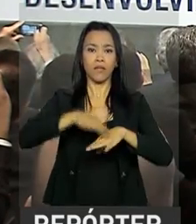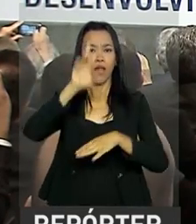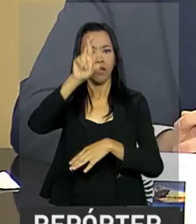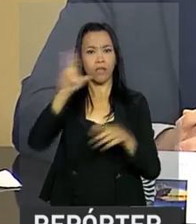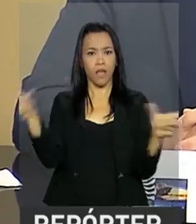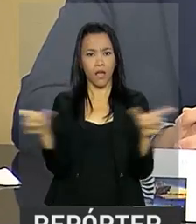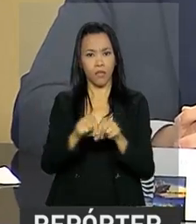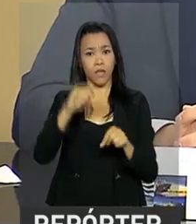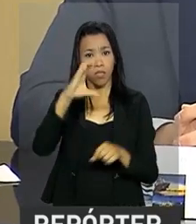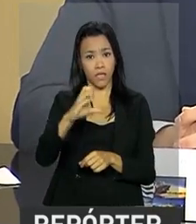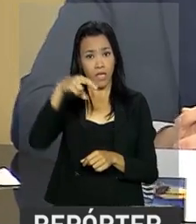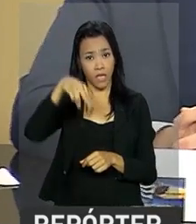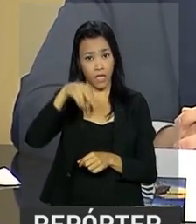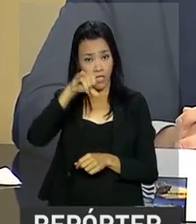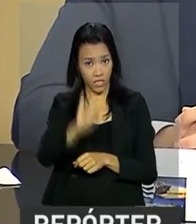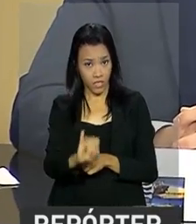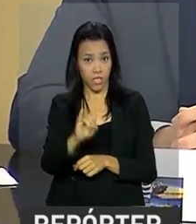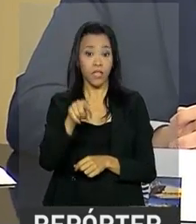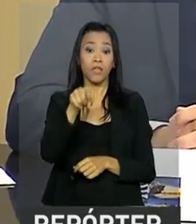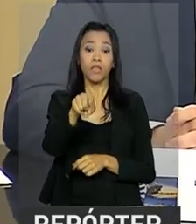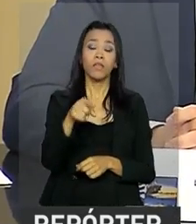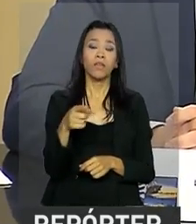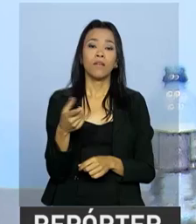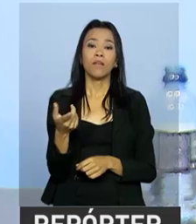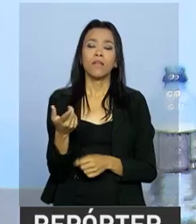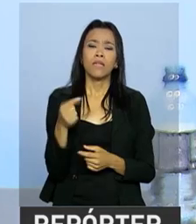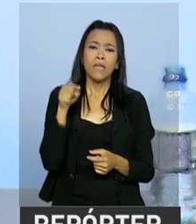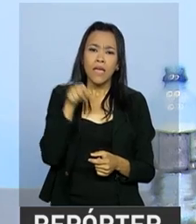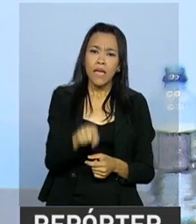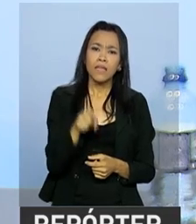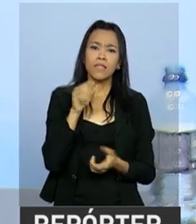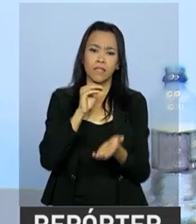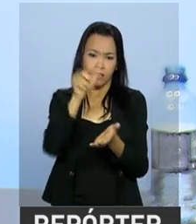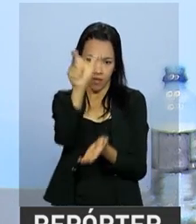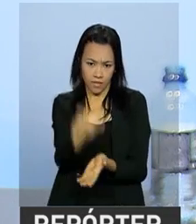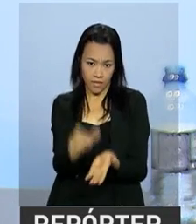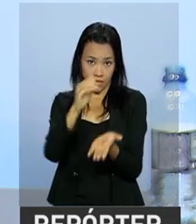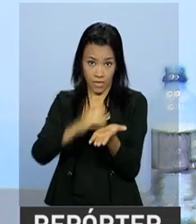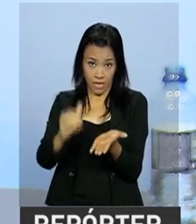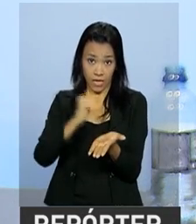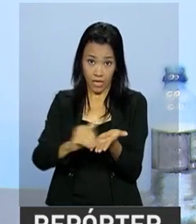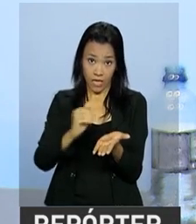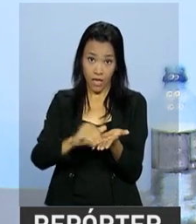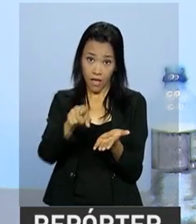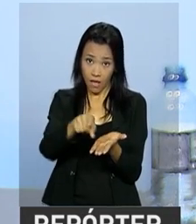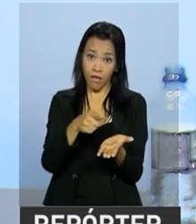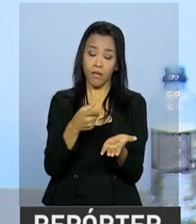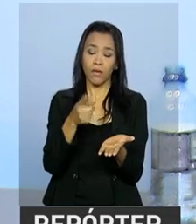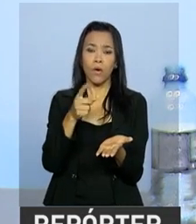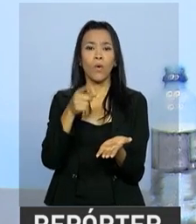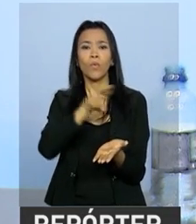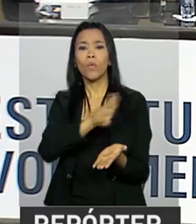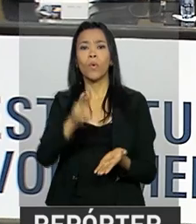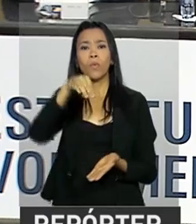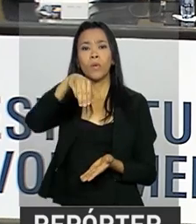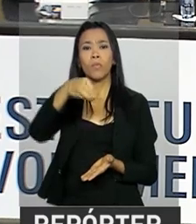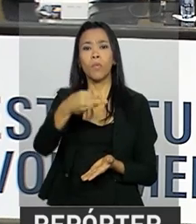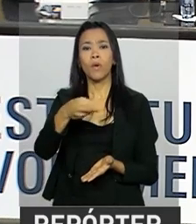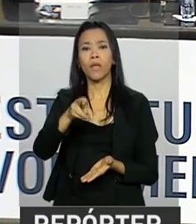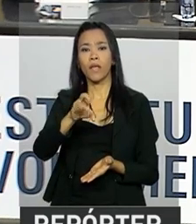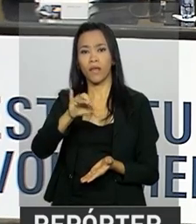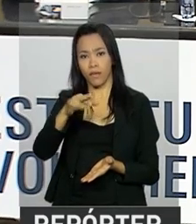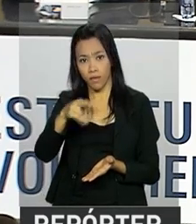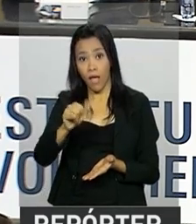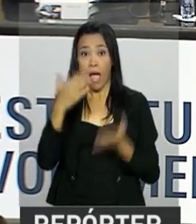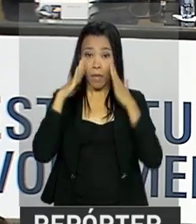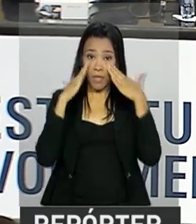da Indústria em parceria com o jornal Valor Econômico. O secretário executivo do Programa de Parcerias de Investimento, Moreira Franco, apresentou